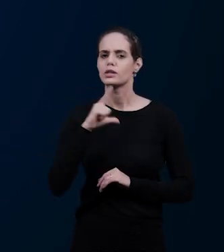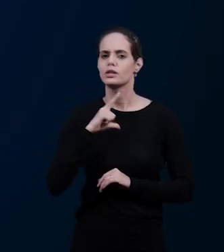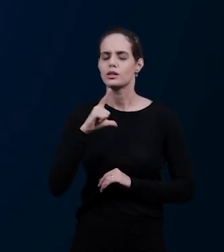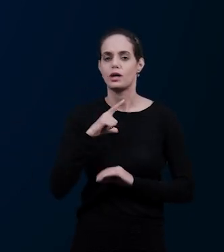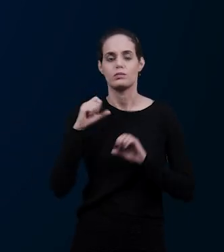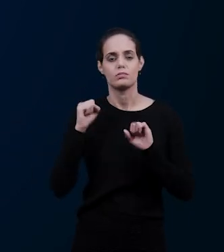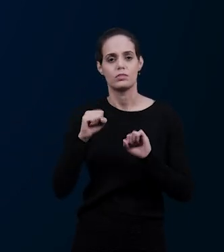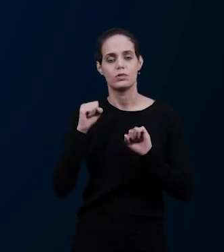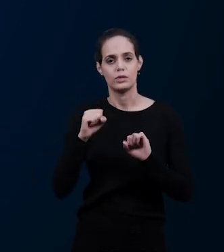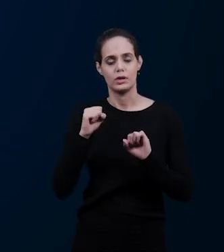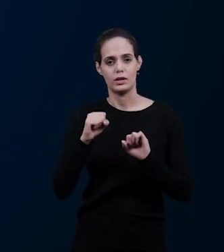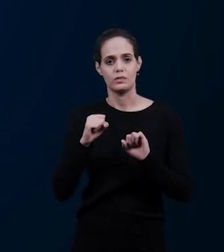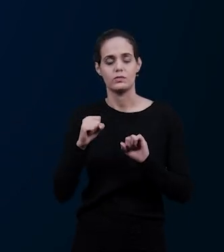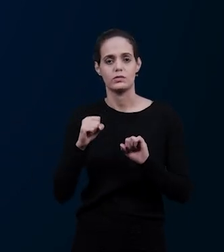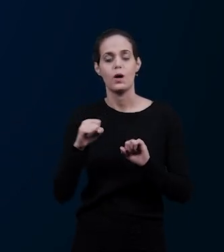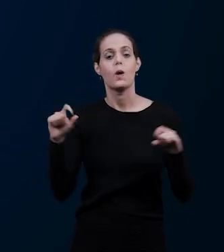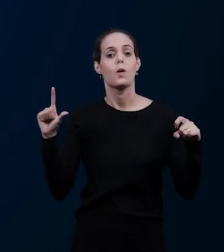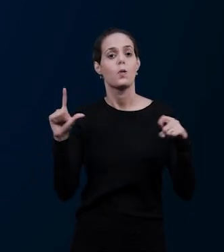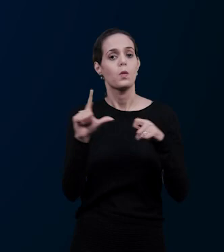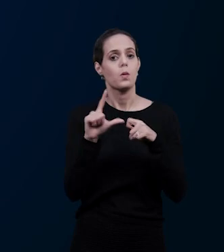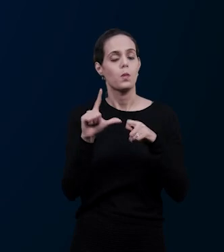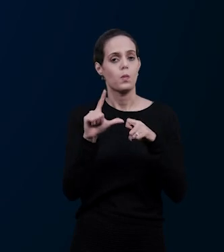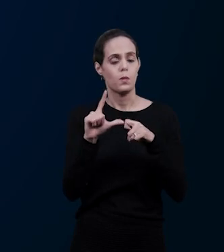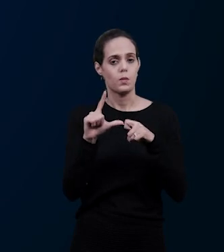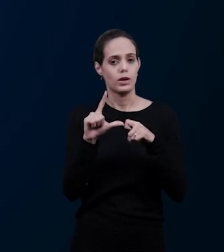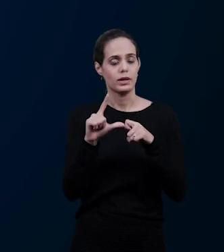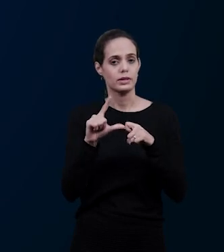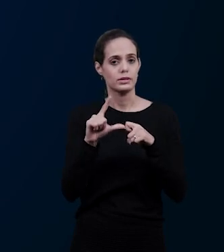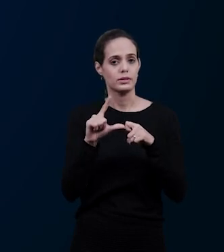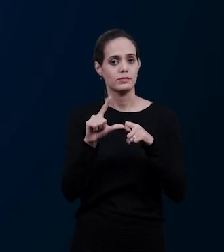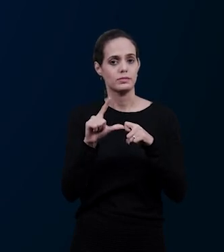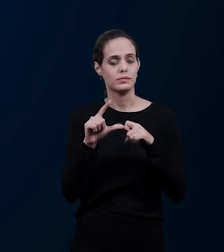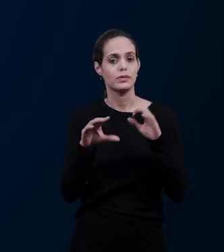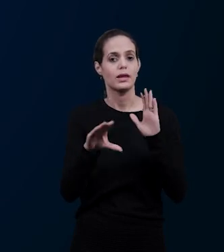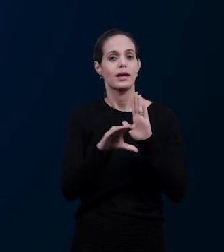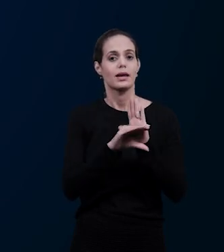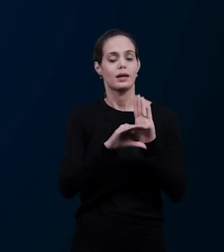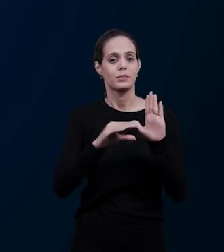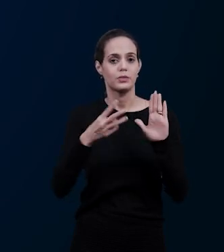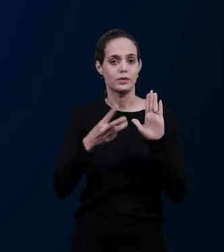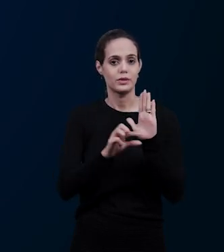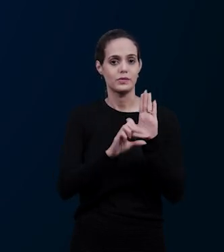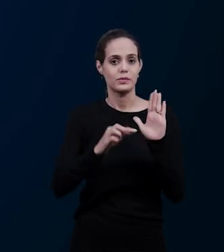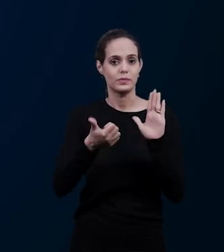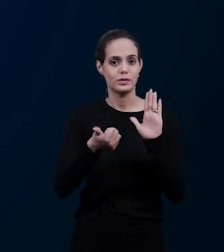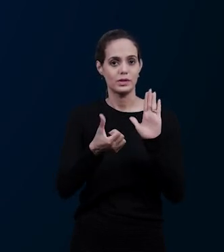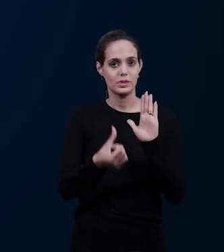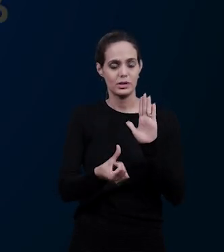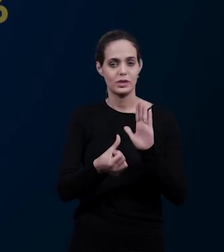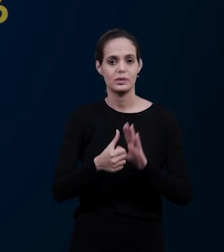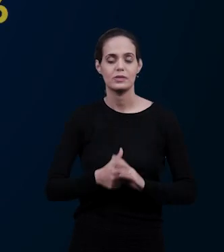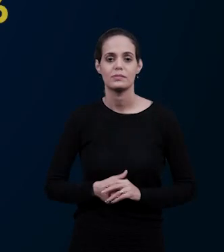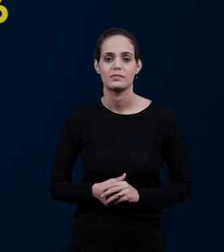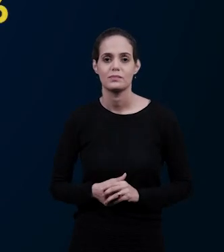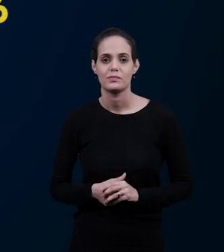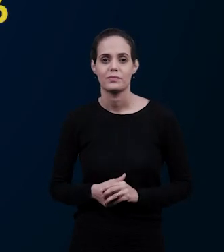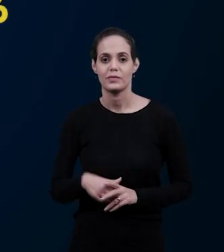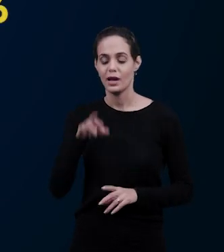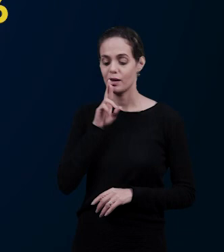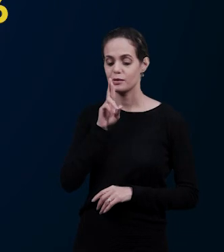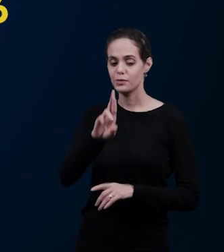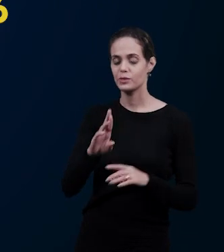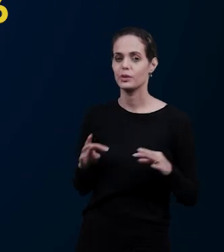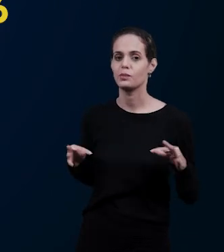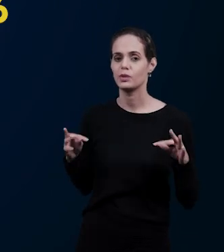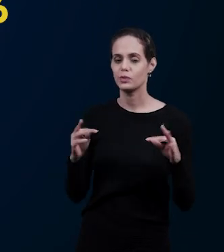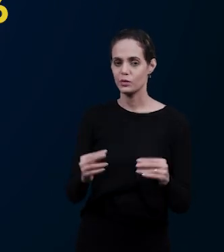possa falar sobre isso? Sim. Podemos encontrar em Lucas, versículo 3, capítulo 16.